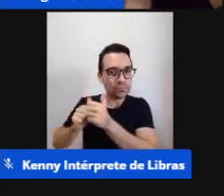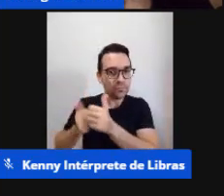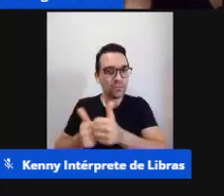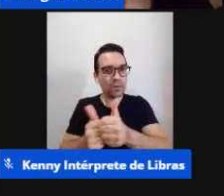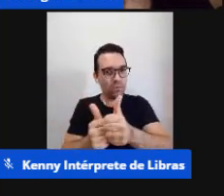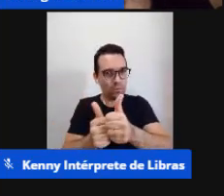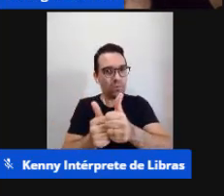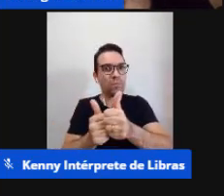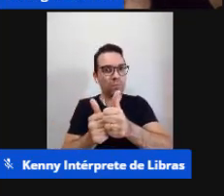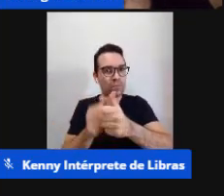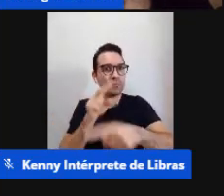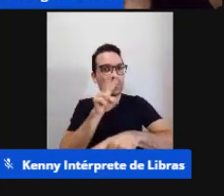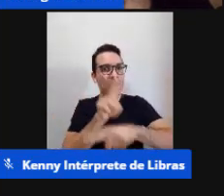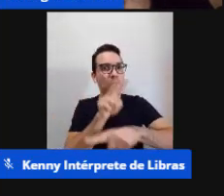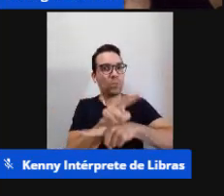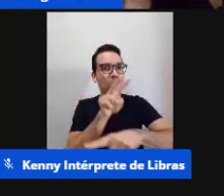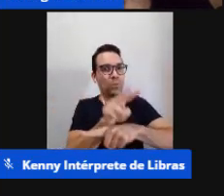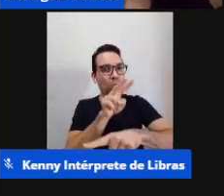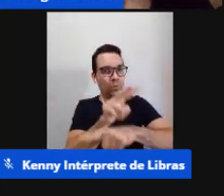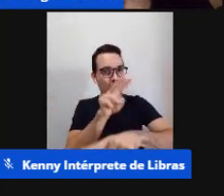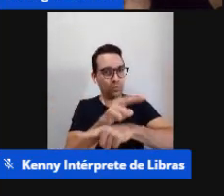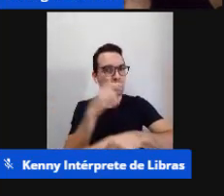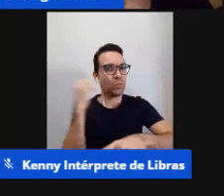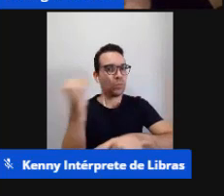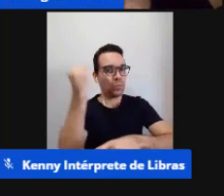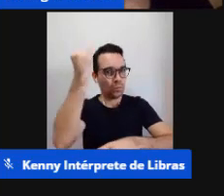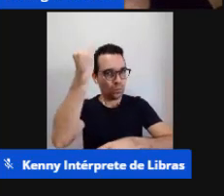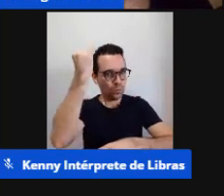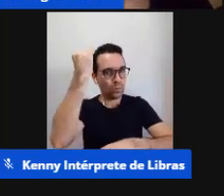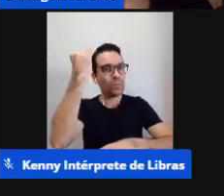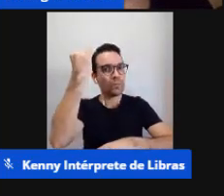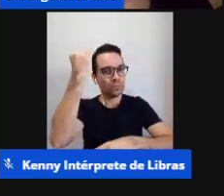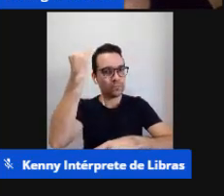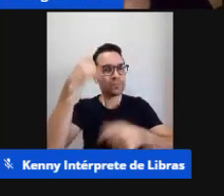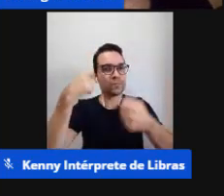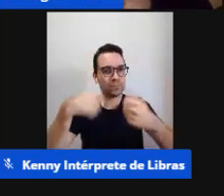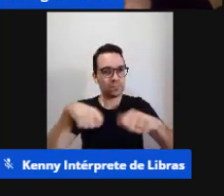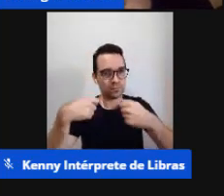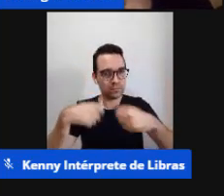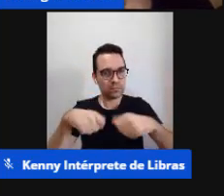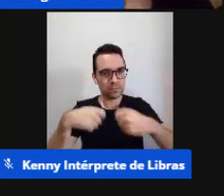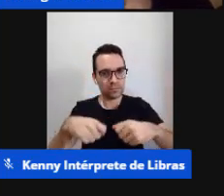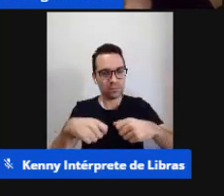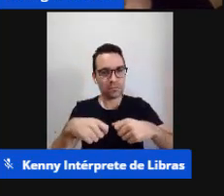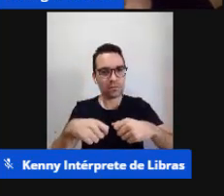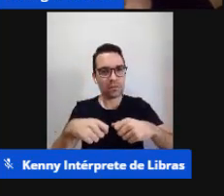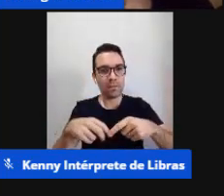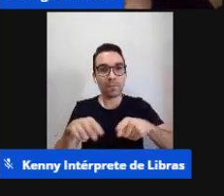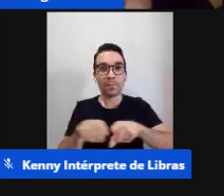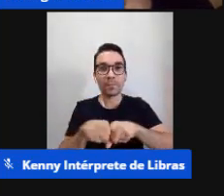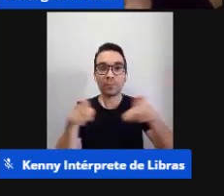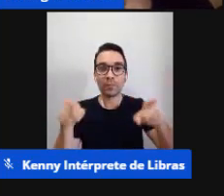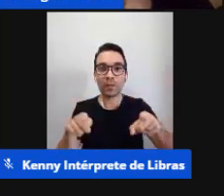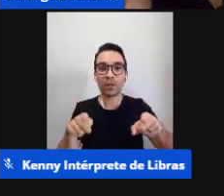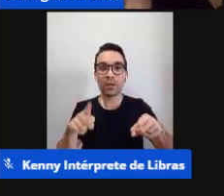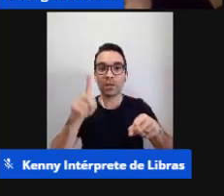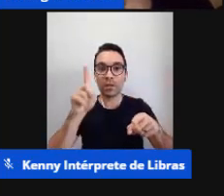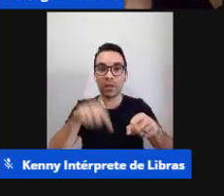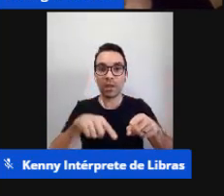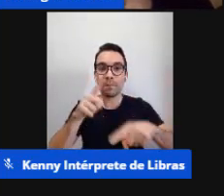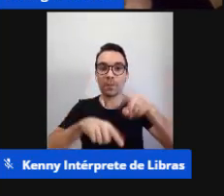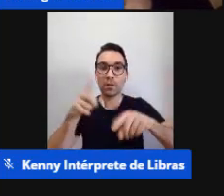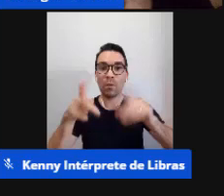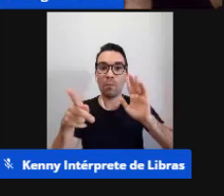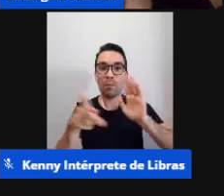a ponta do palitinho lá de espetinho, mas vocês podem ver que foi utilizado 100% de material alternativo, tá